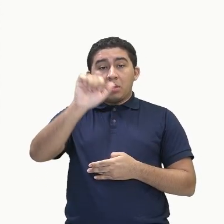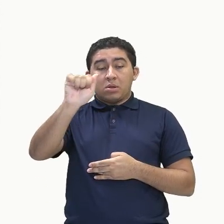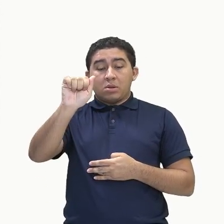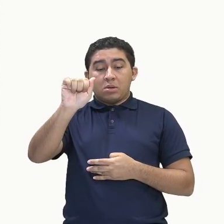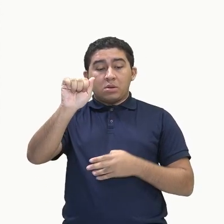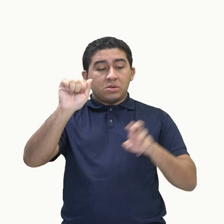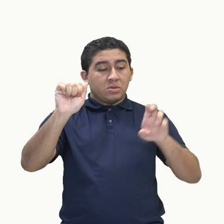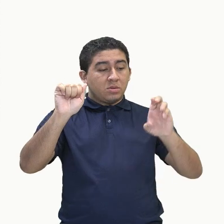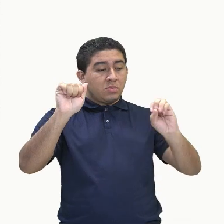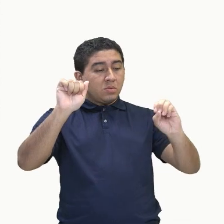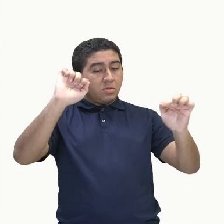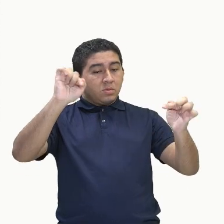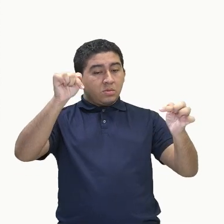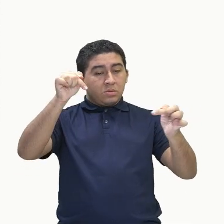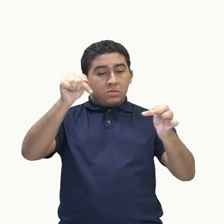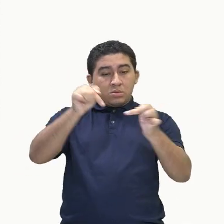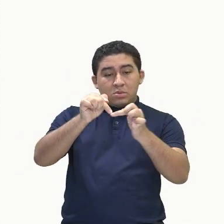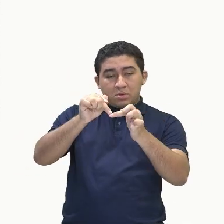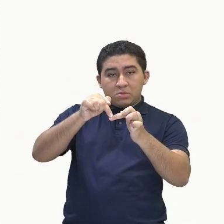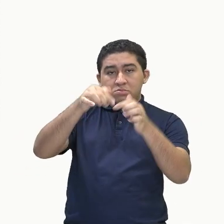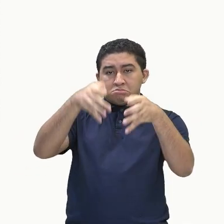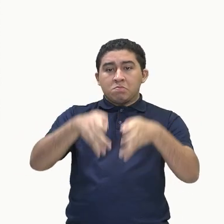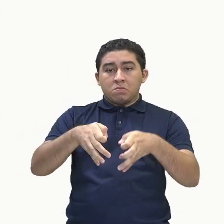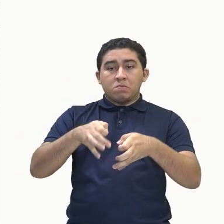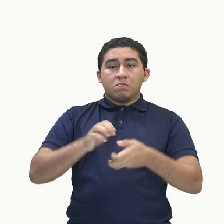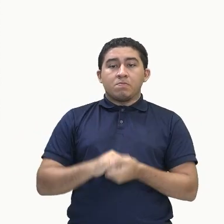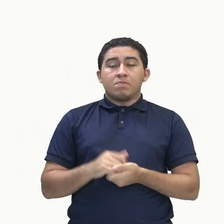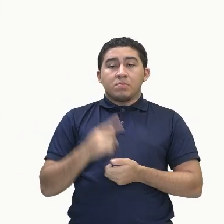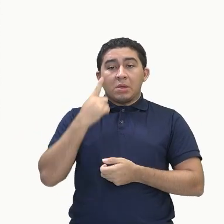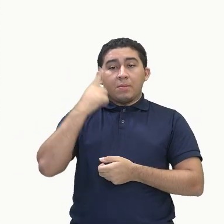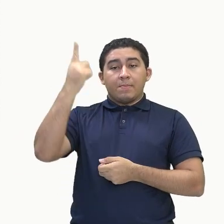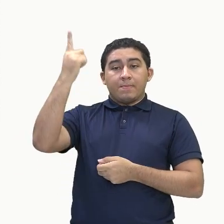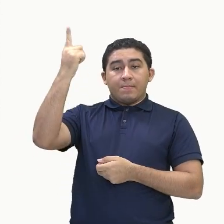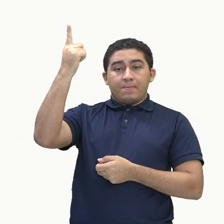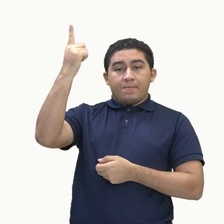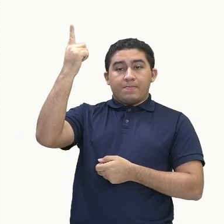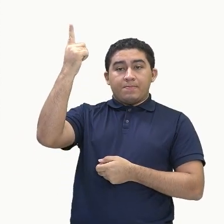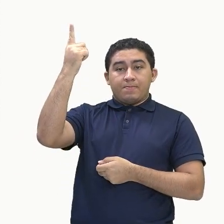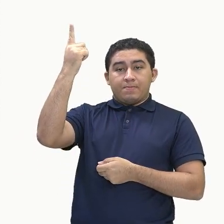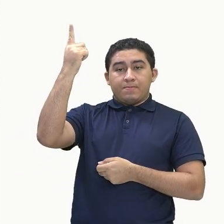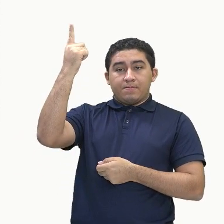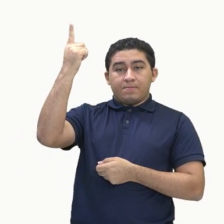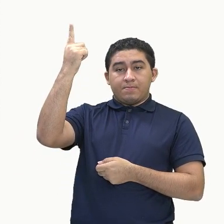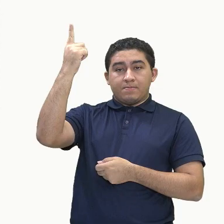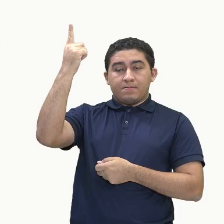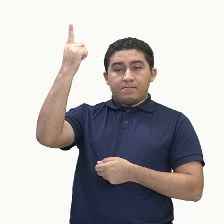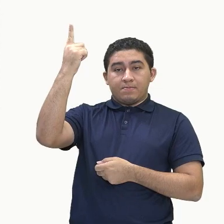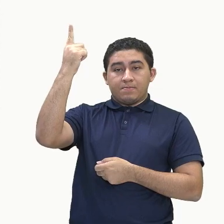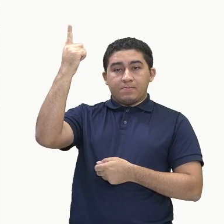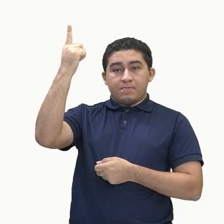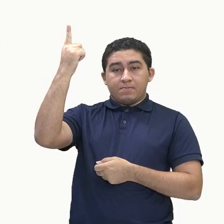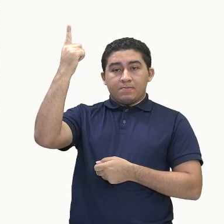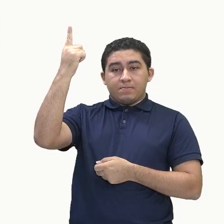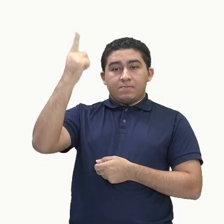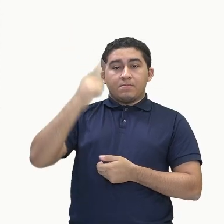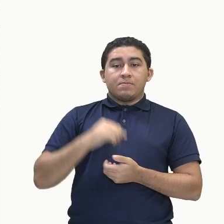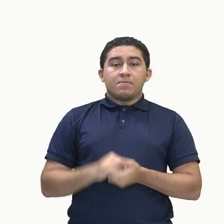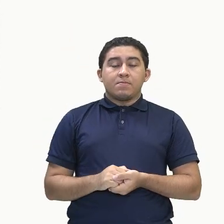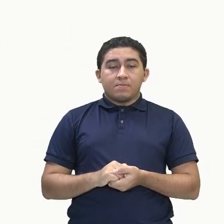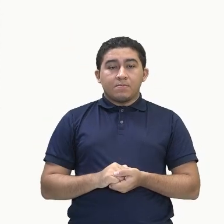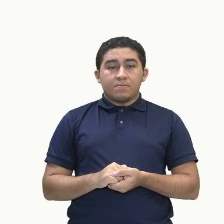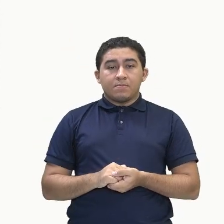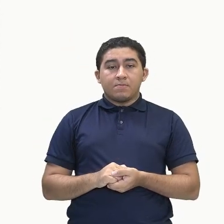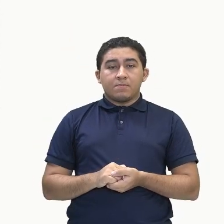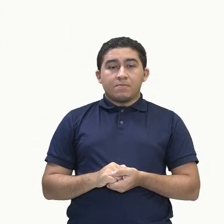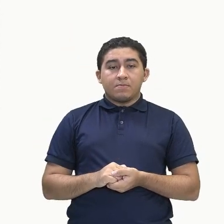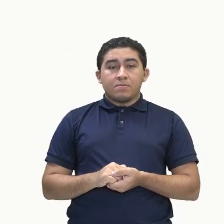que é bem em cima da linha, né? Então, eu tenho 50 graus, bota a bolinha aqui de graus. Tá onde,